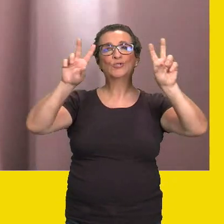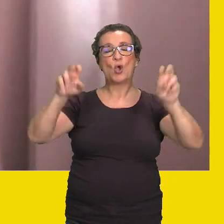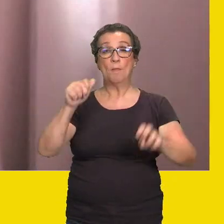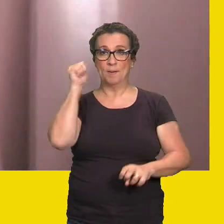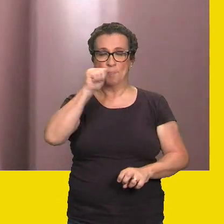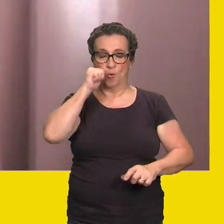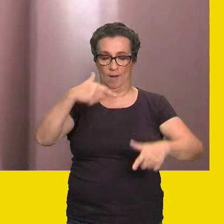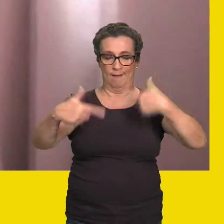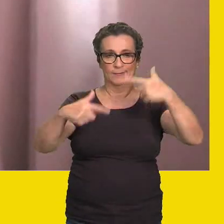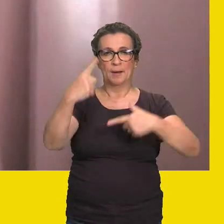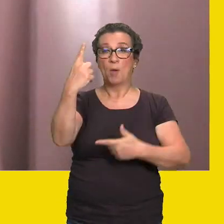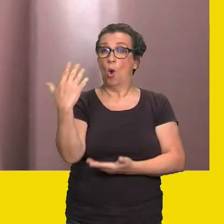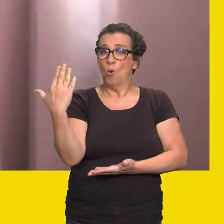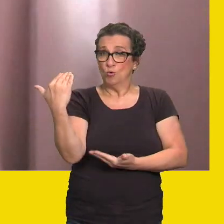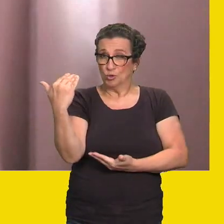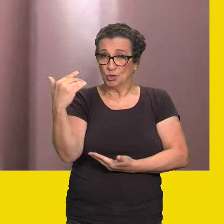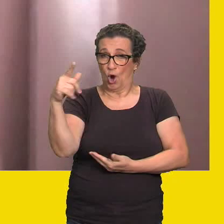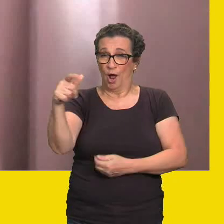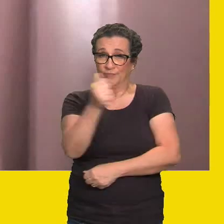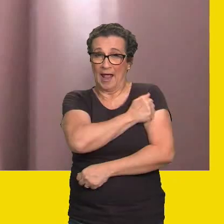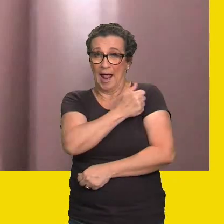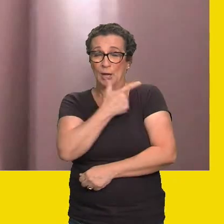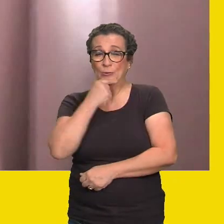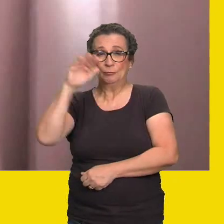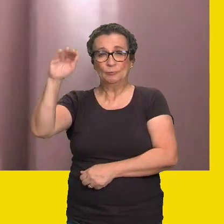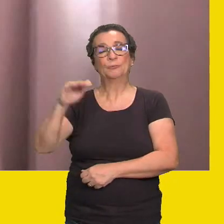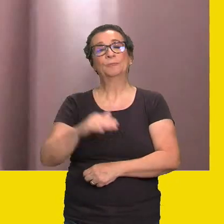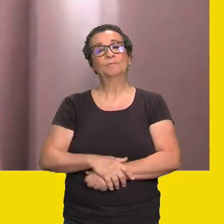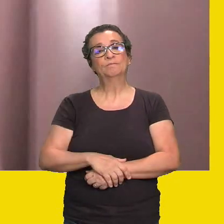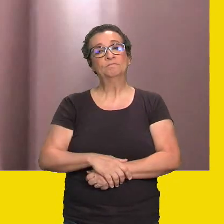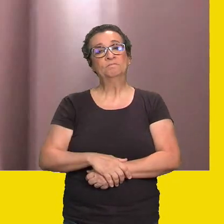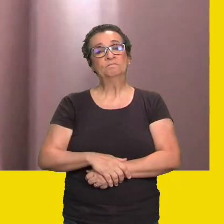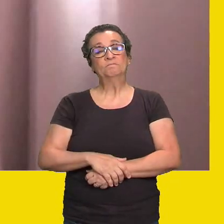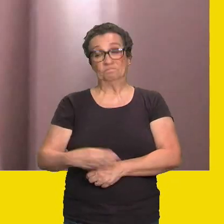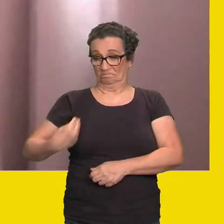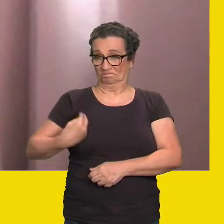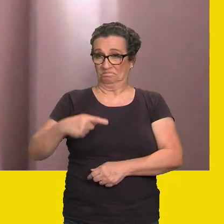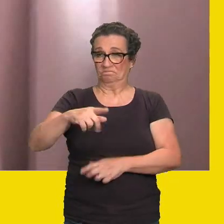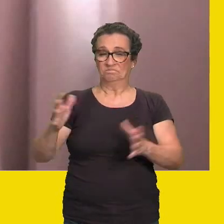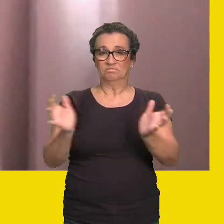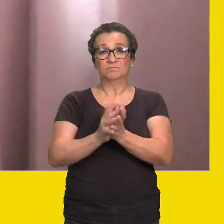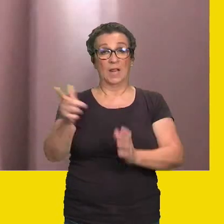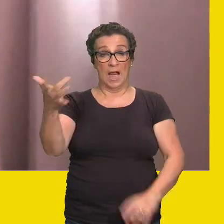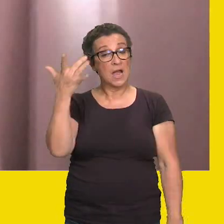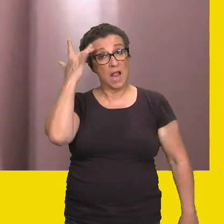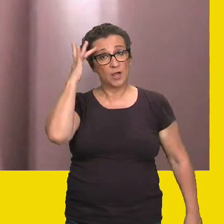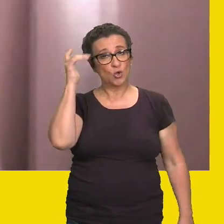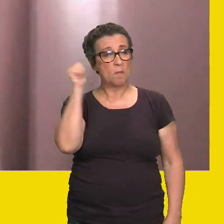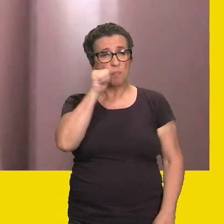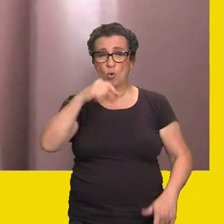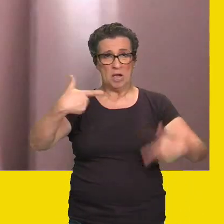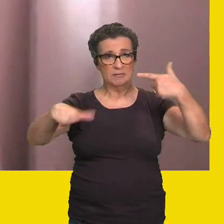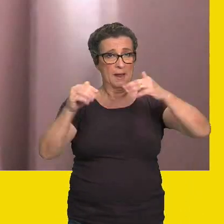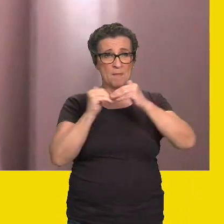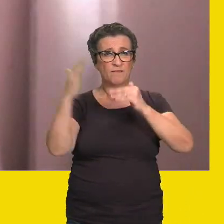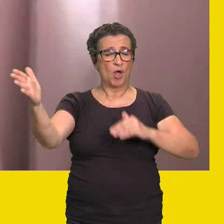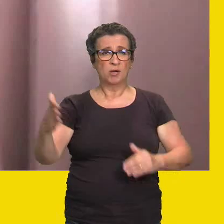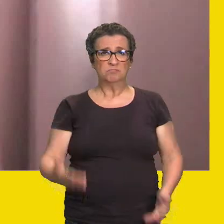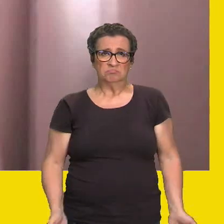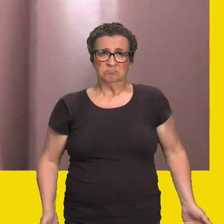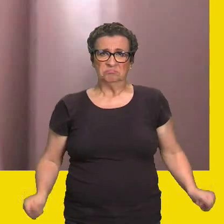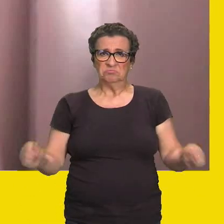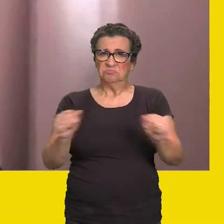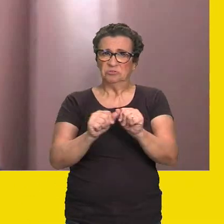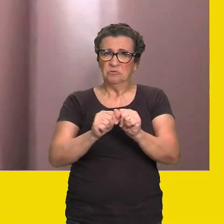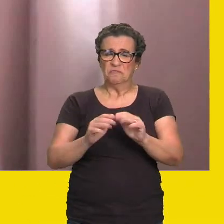um estudante adolescente que fazia parte da turma, ele achou que a mulher que não trabalhava fora não